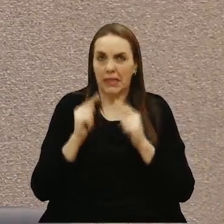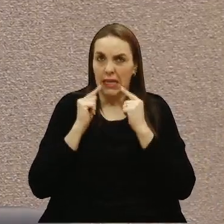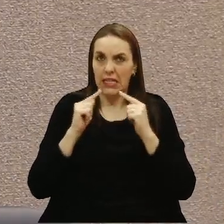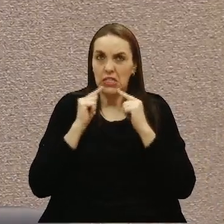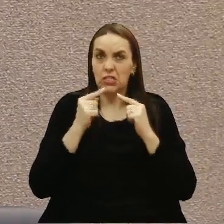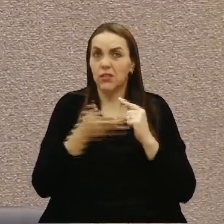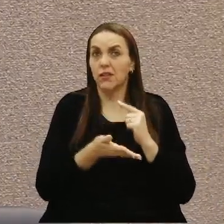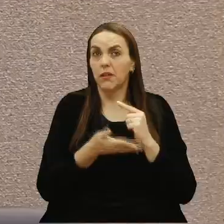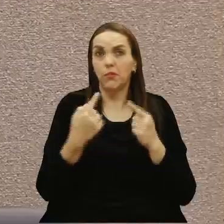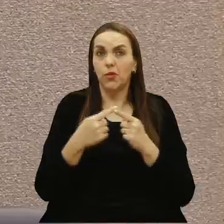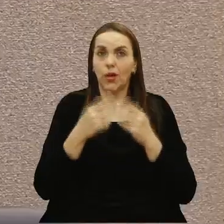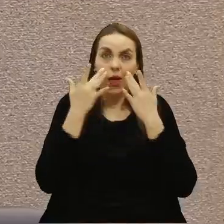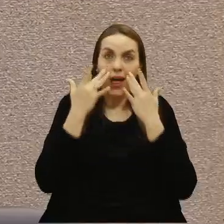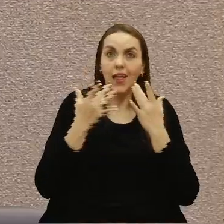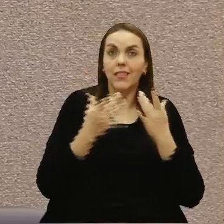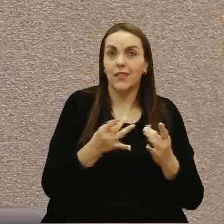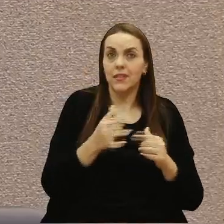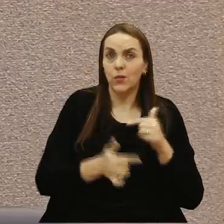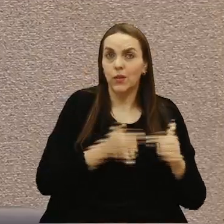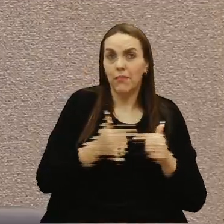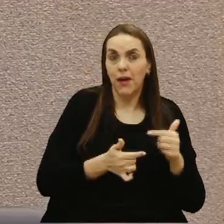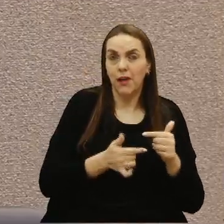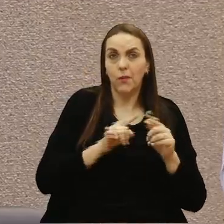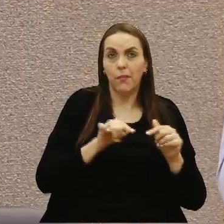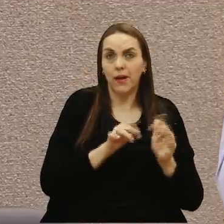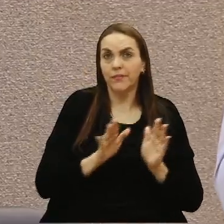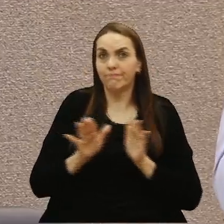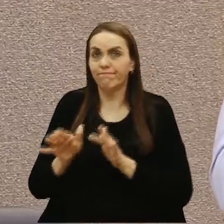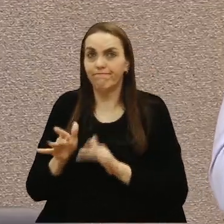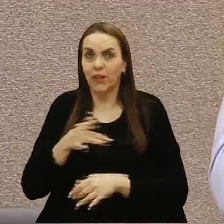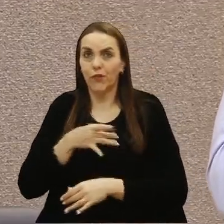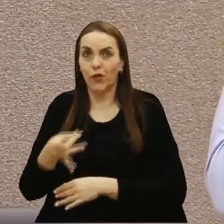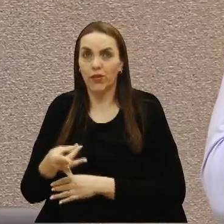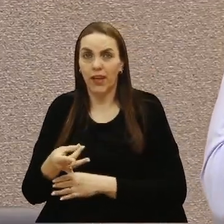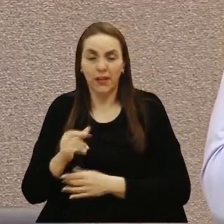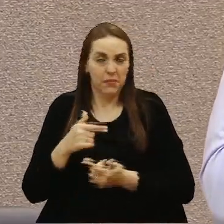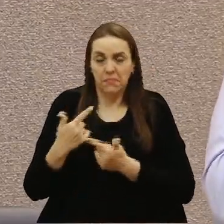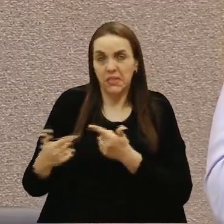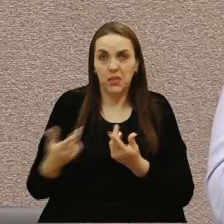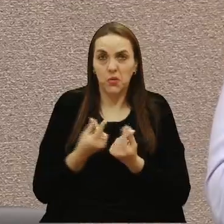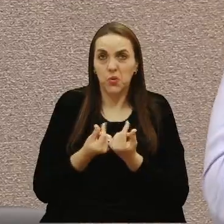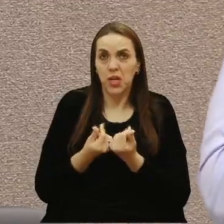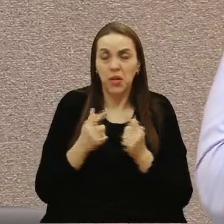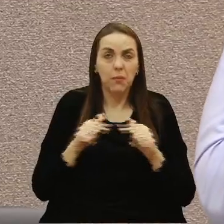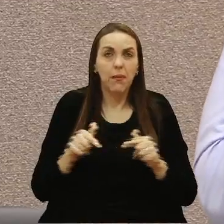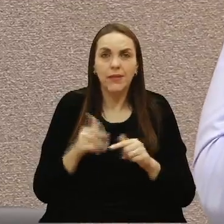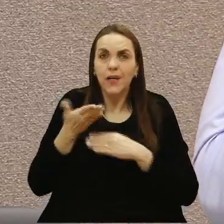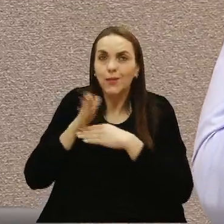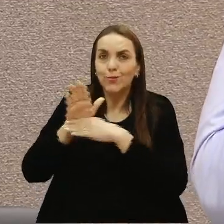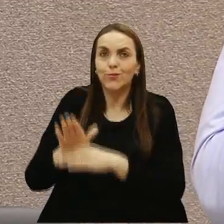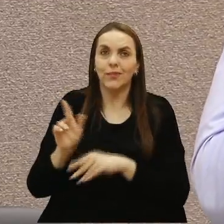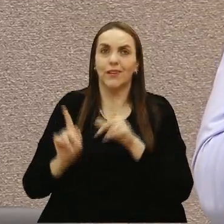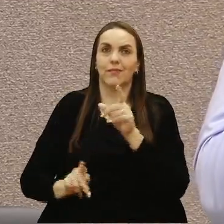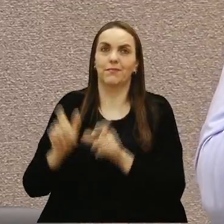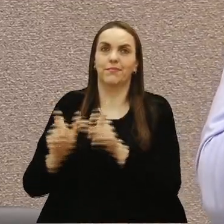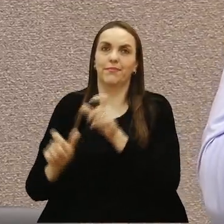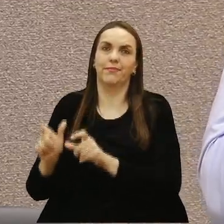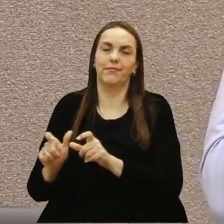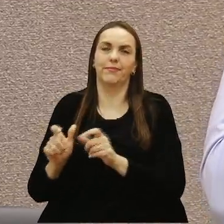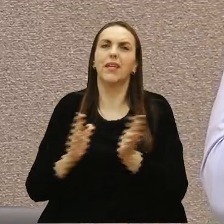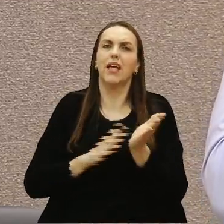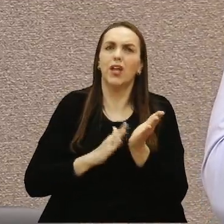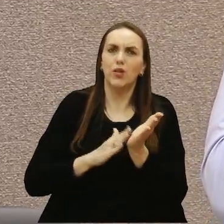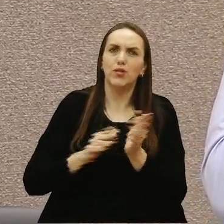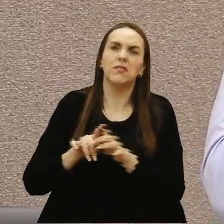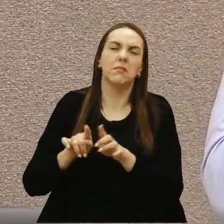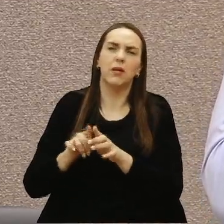por não estar dando atenção para o seu trabalho. Talvez perderam um pouco de dinheiro, mas para ajudar as pessoas. E aqui eu elogio também todos